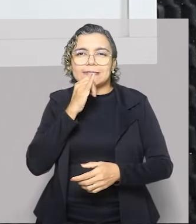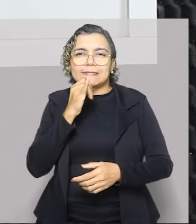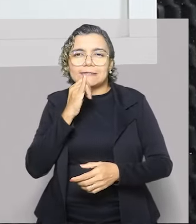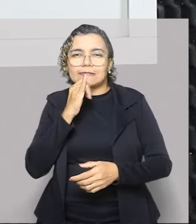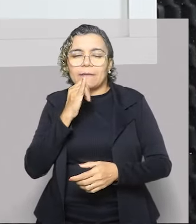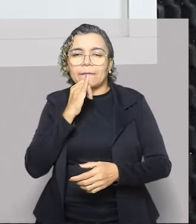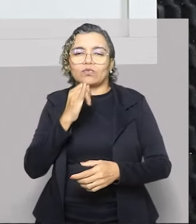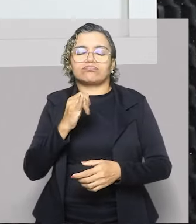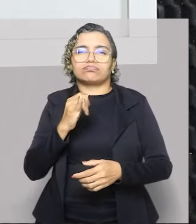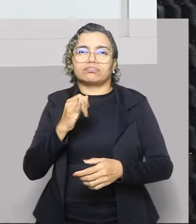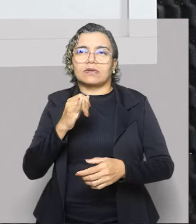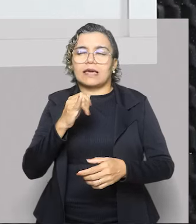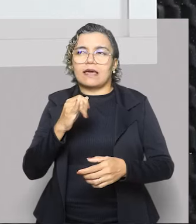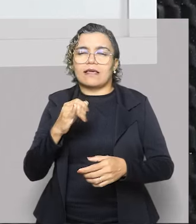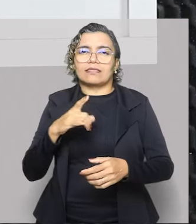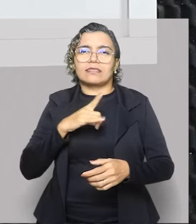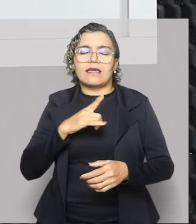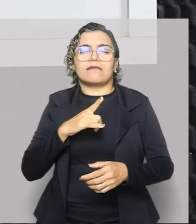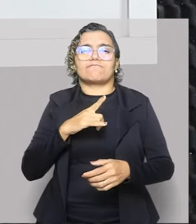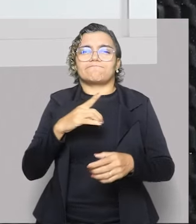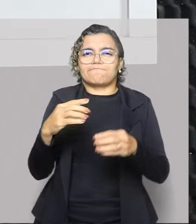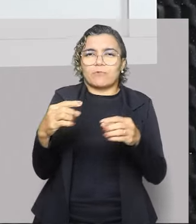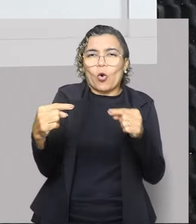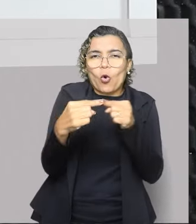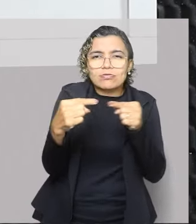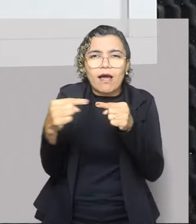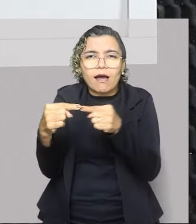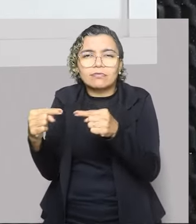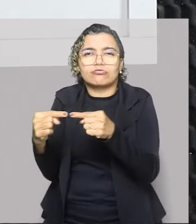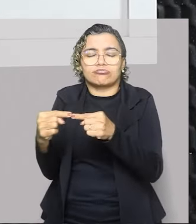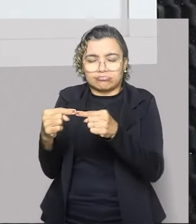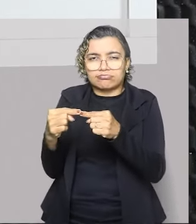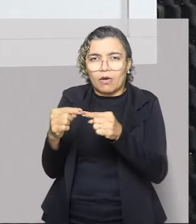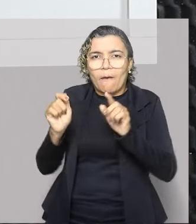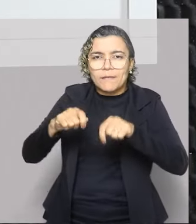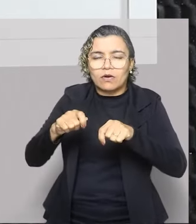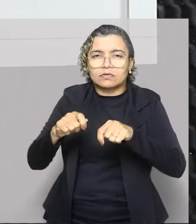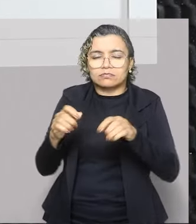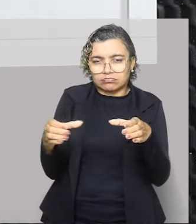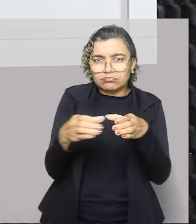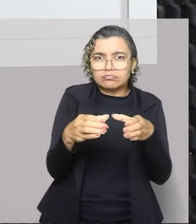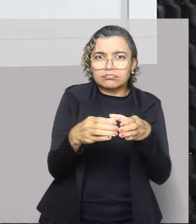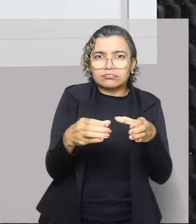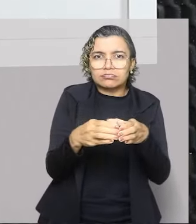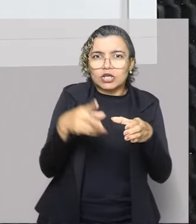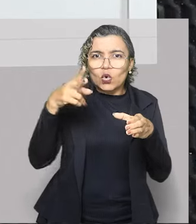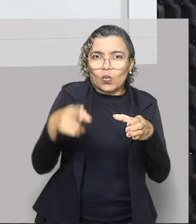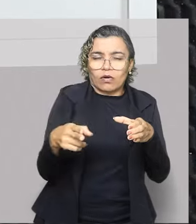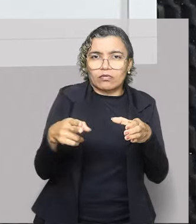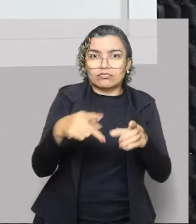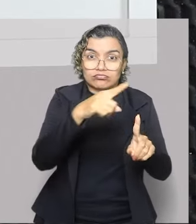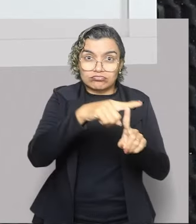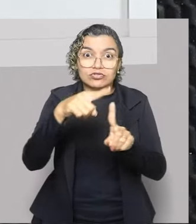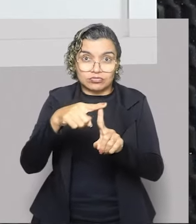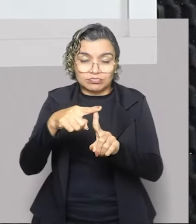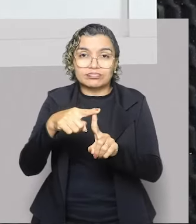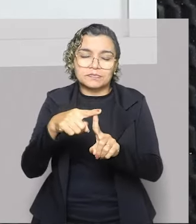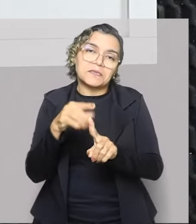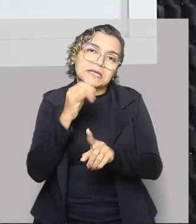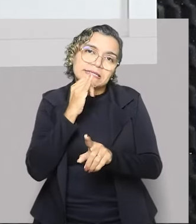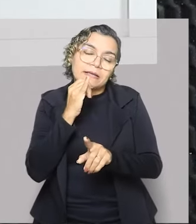enquanto isso acontecer esses organismos eles ainda pertencem à mesma espécie Tá